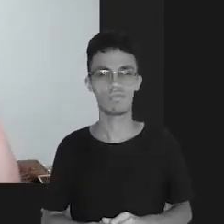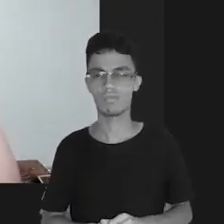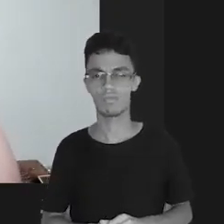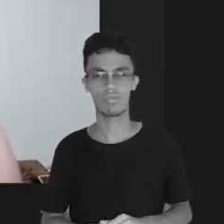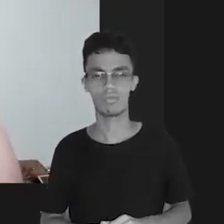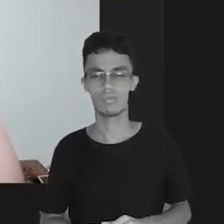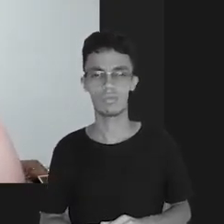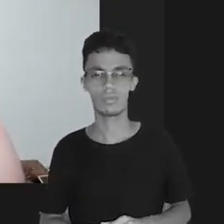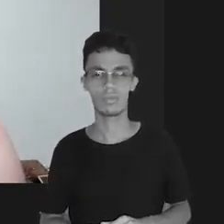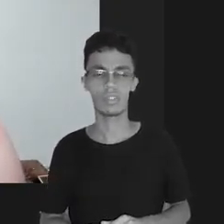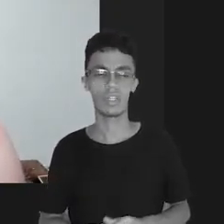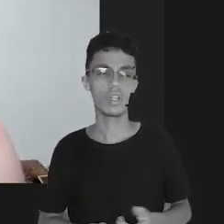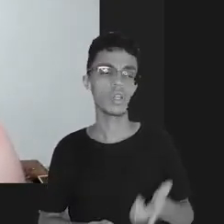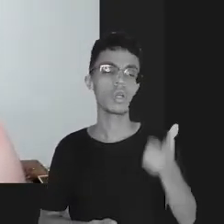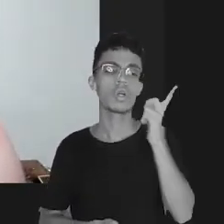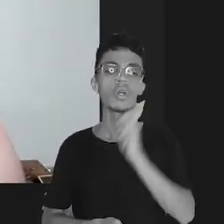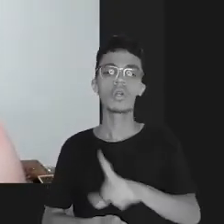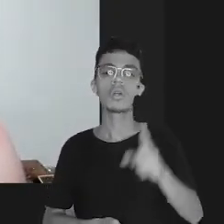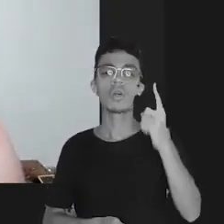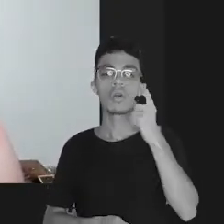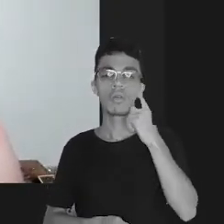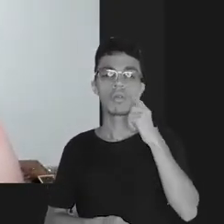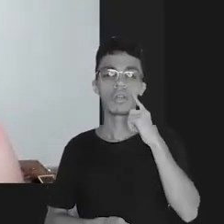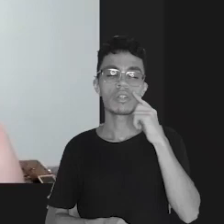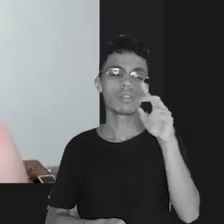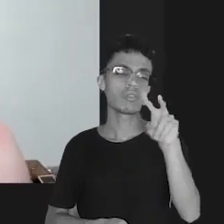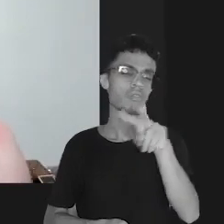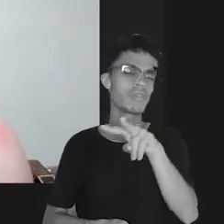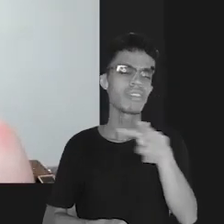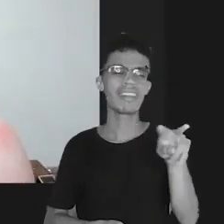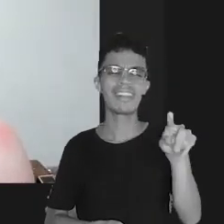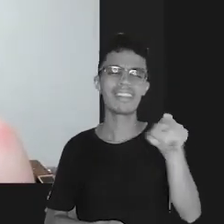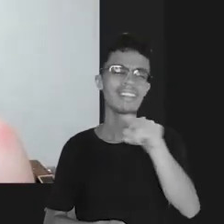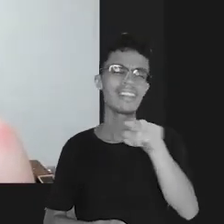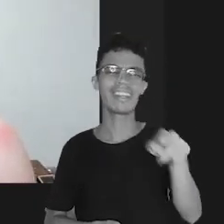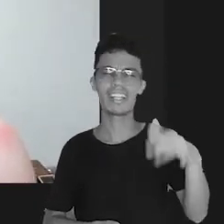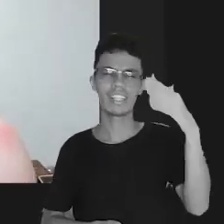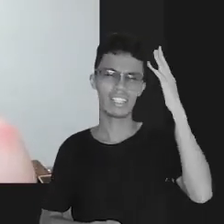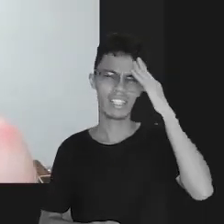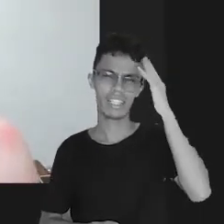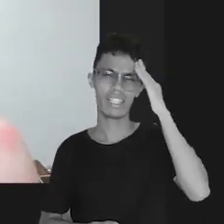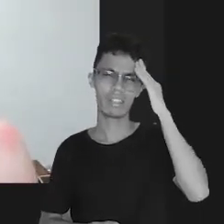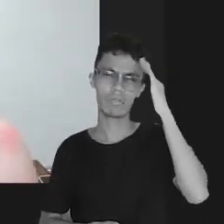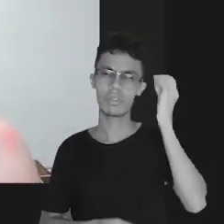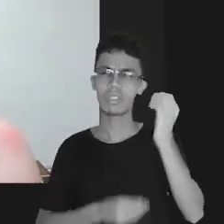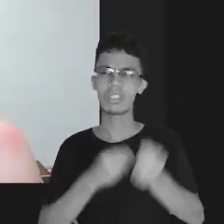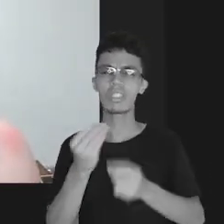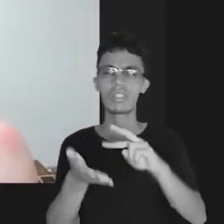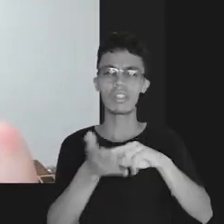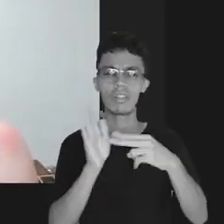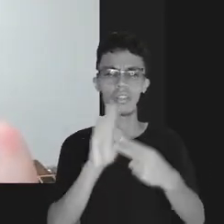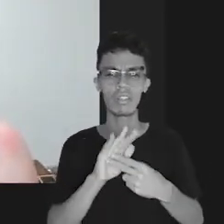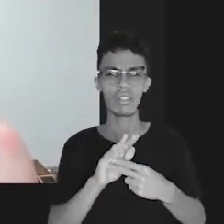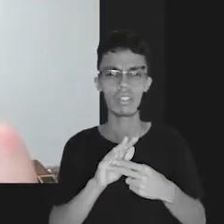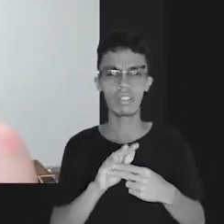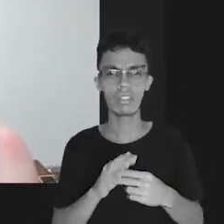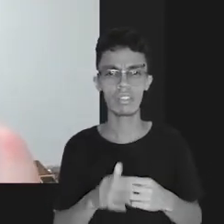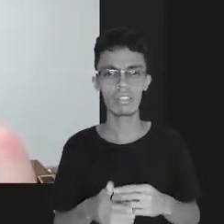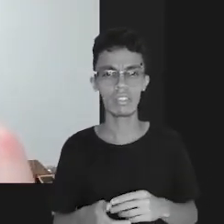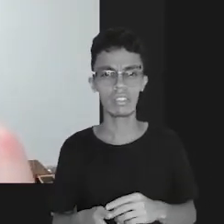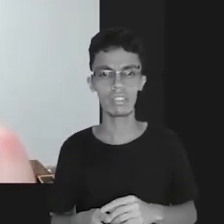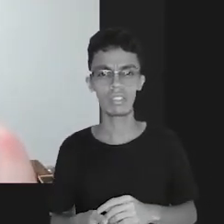Não o consigo ver. O olhar de quem sabe. O que quer isso dizer?